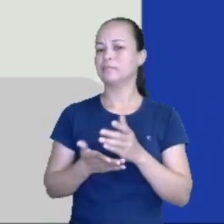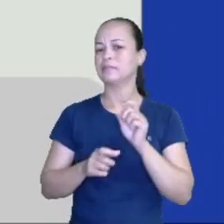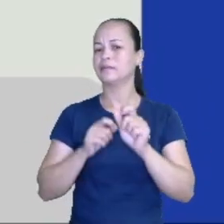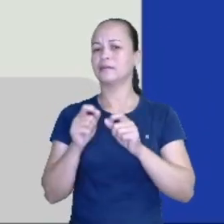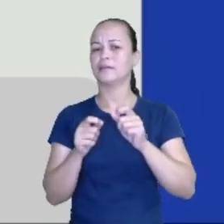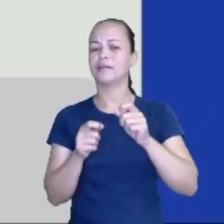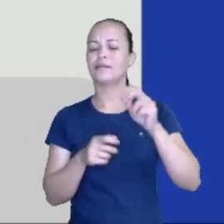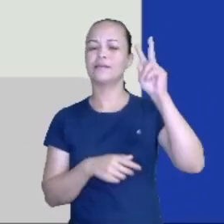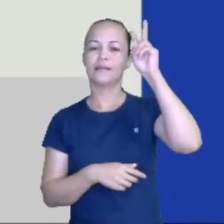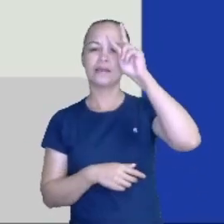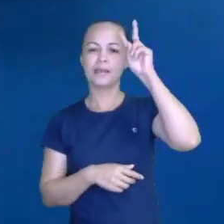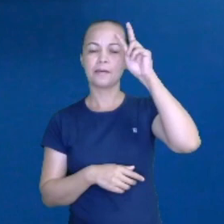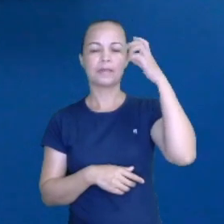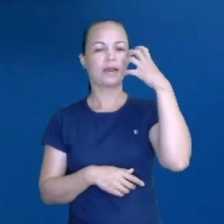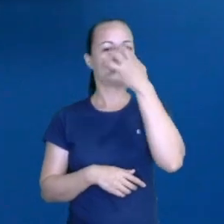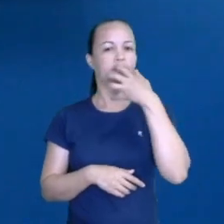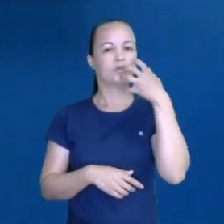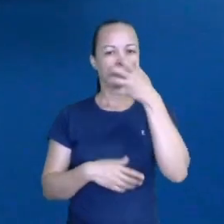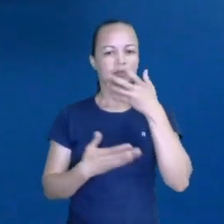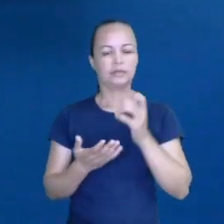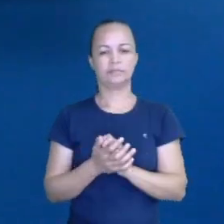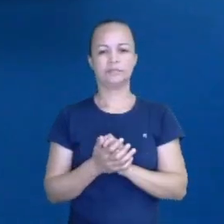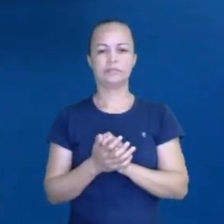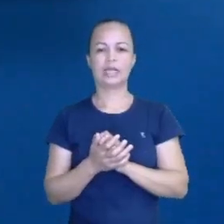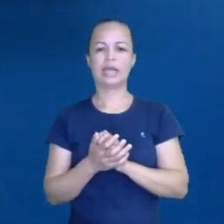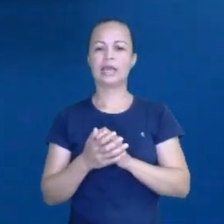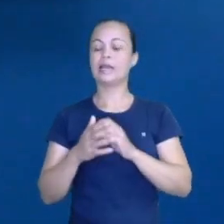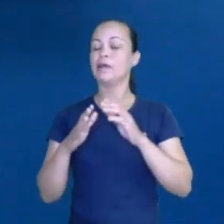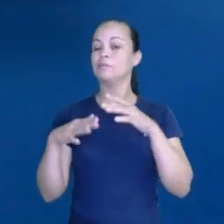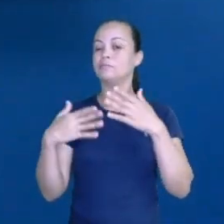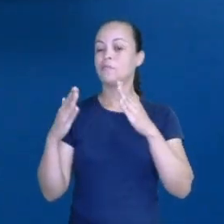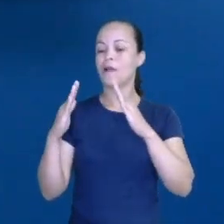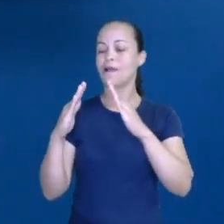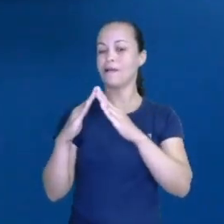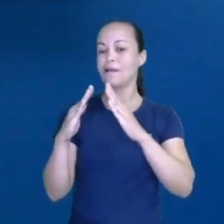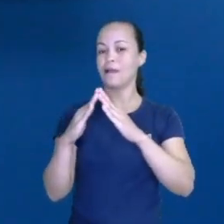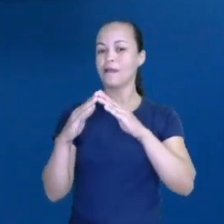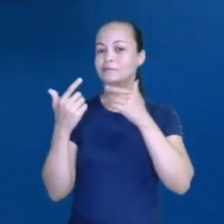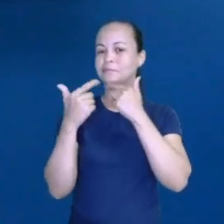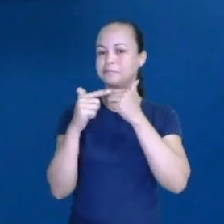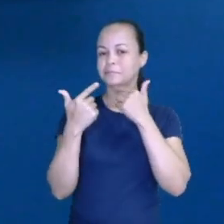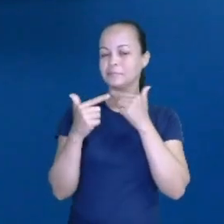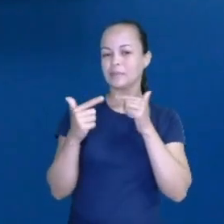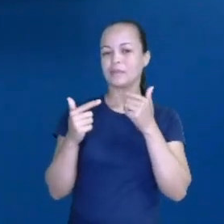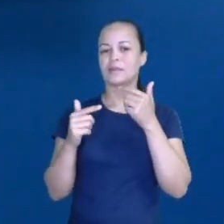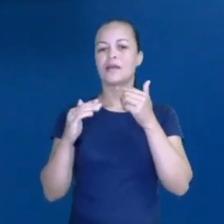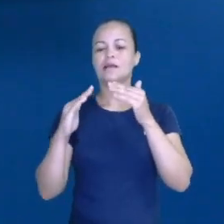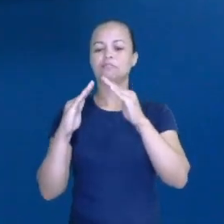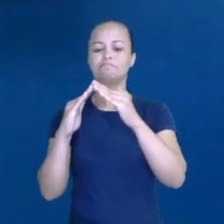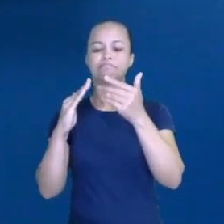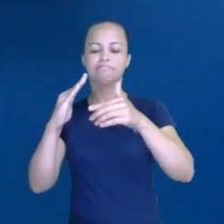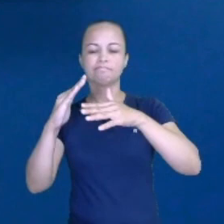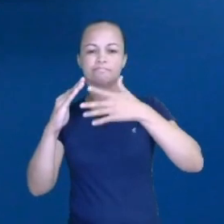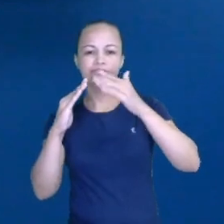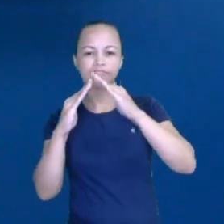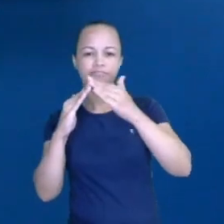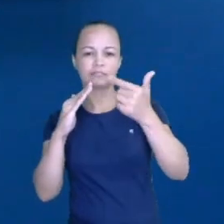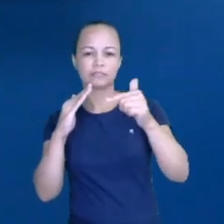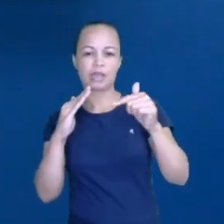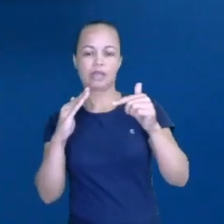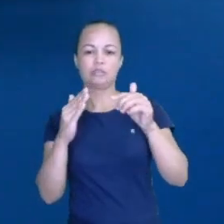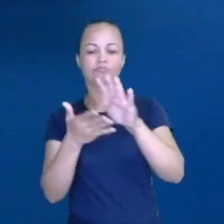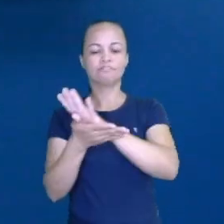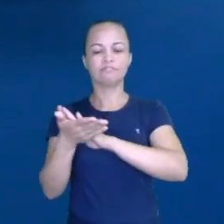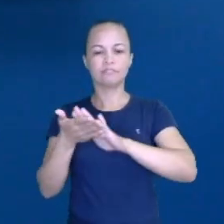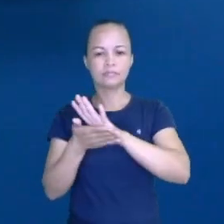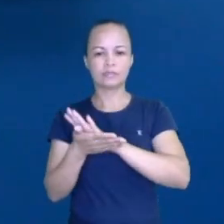aquela musicazinha que diz assim: era uma casa muito engraçada, não tinha teto, não tinha nada.